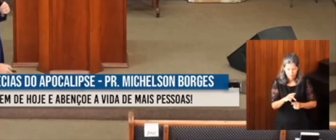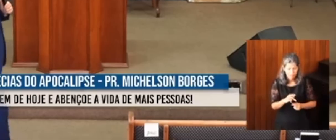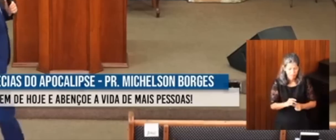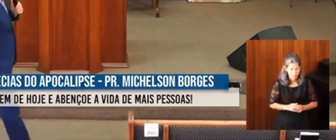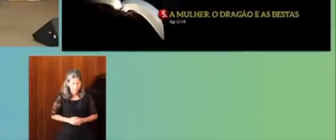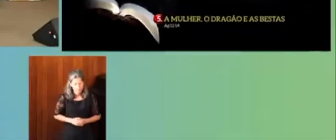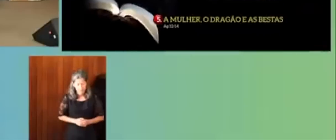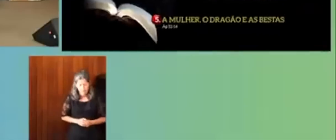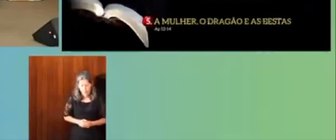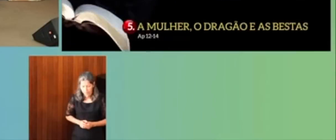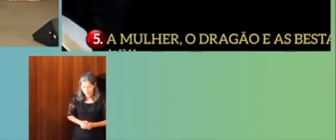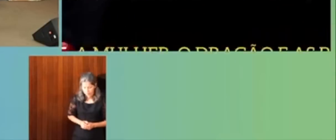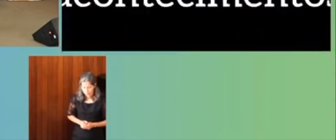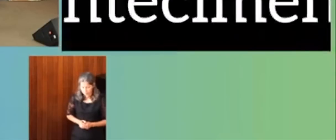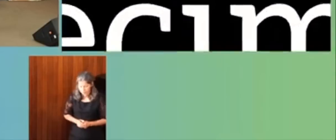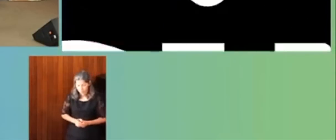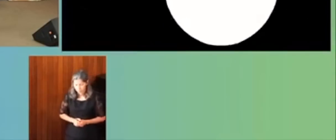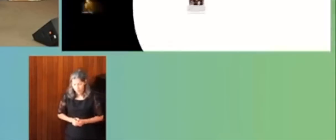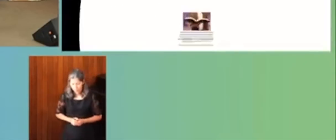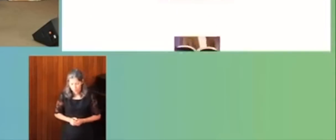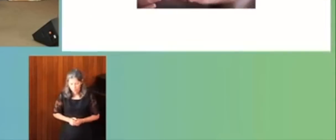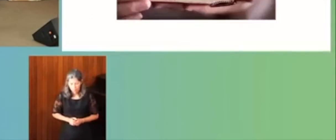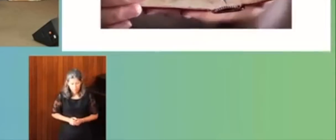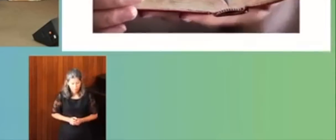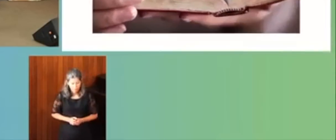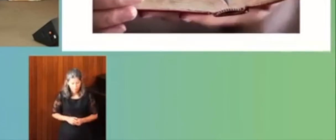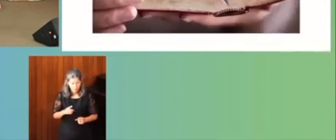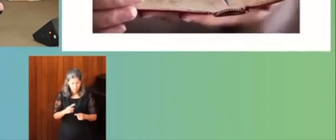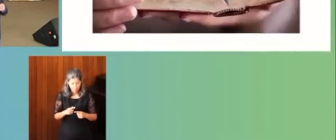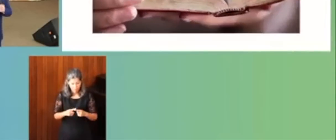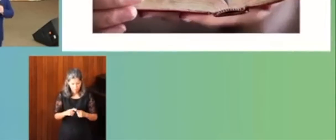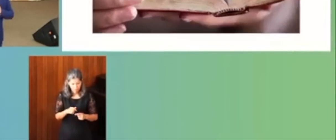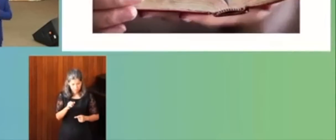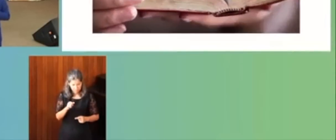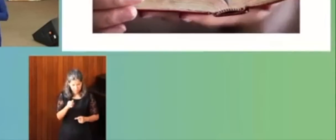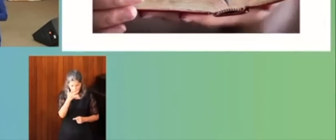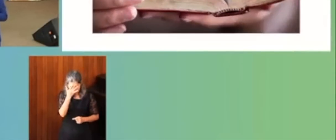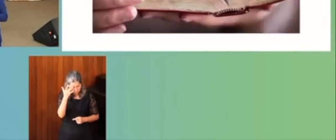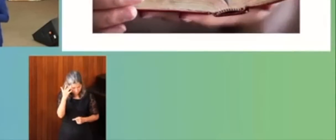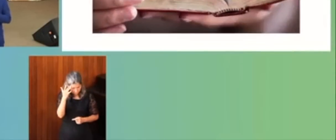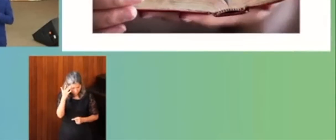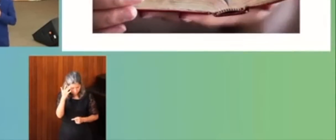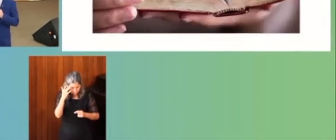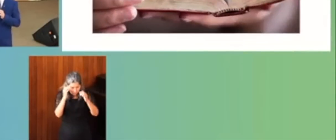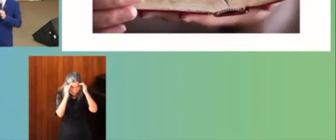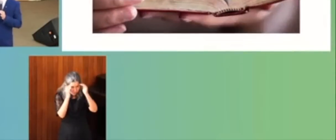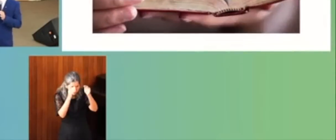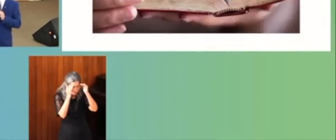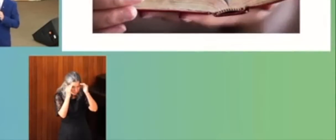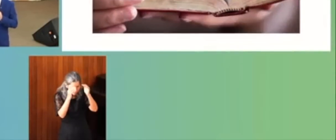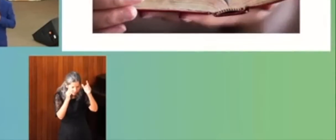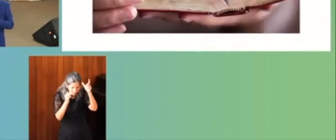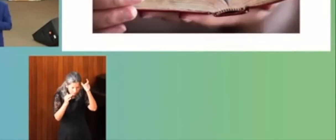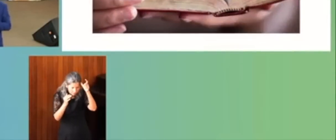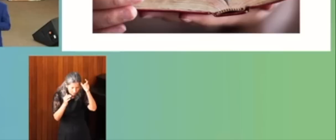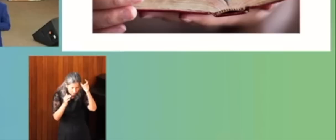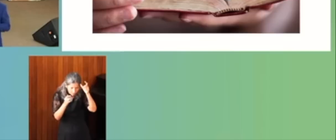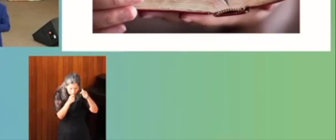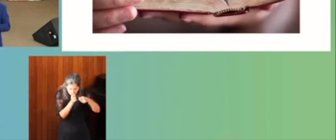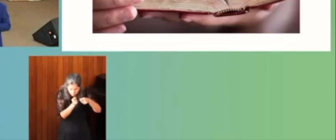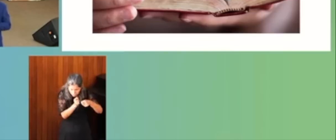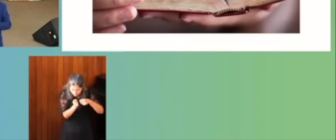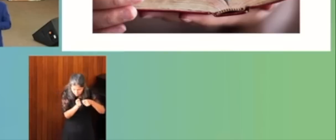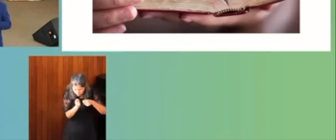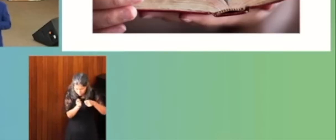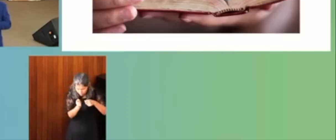história. Resumão para a prova, né? Mas aí chegamos ao capítulo 14. Eu não queria encerrar sem essa nota de